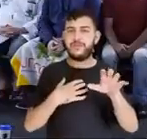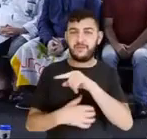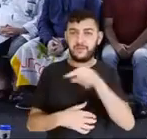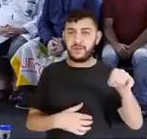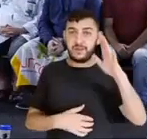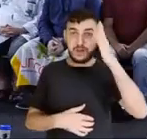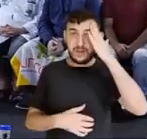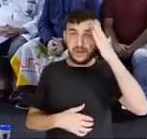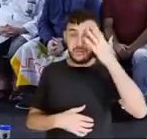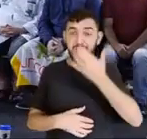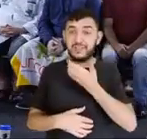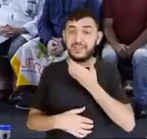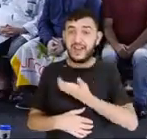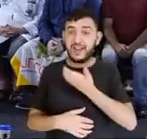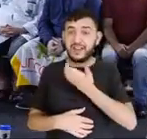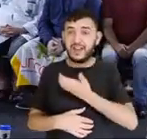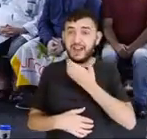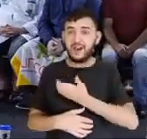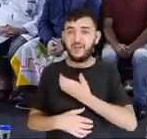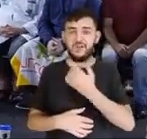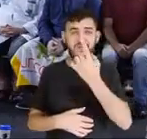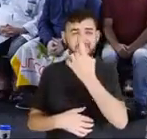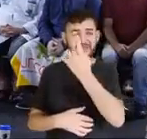não me deixa confortável.